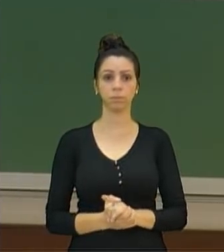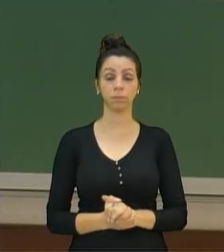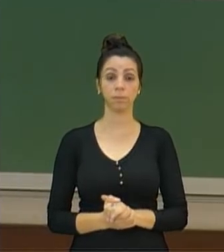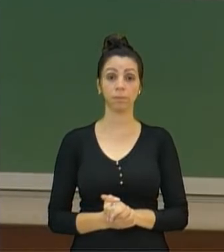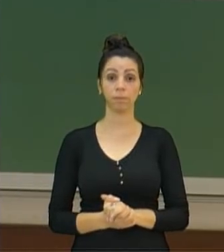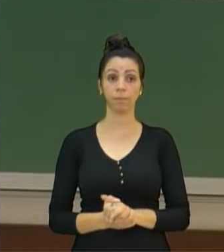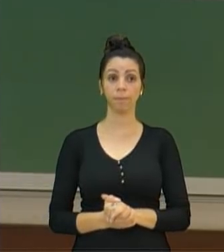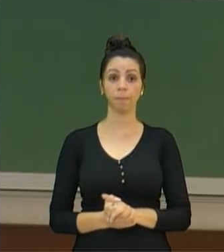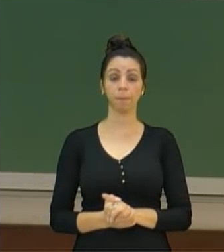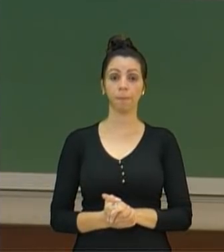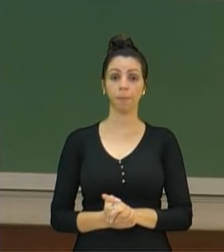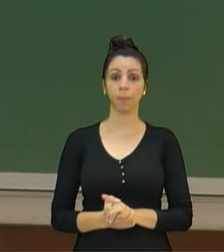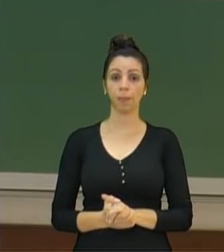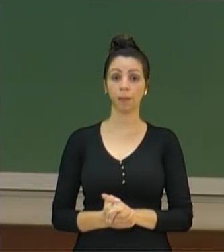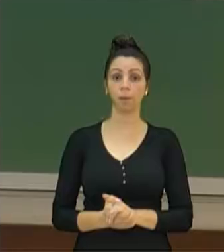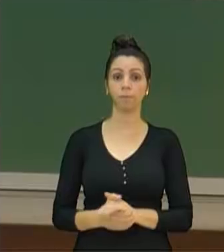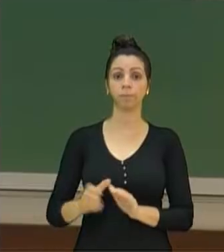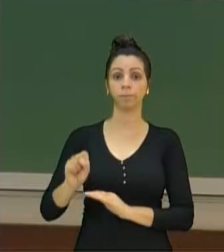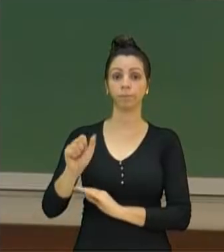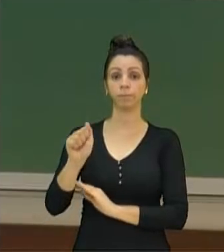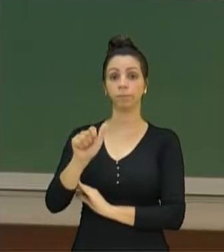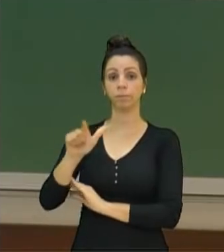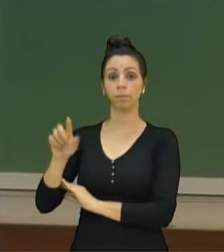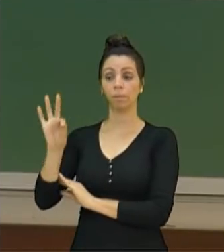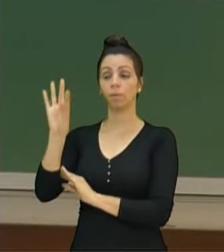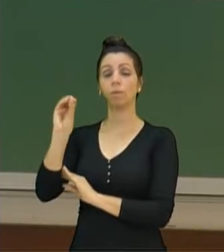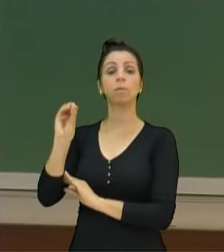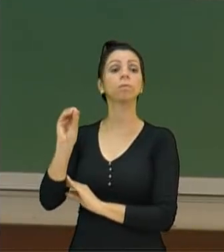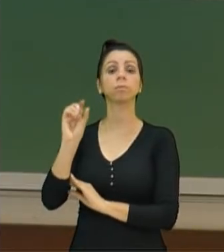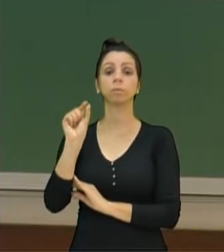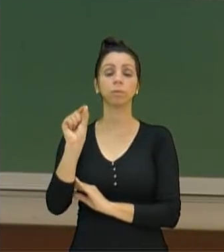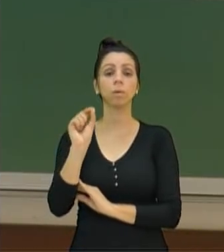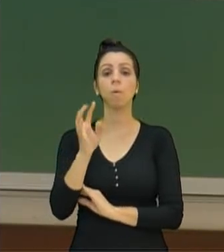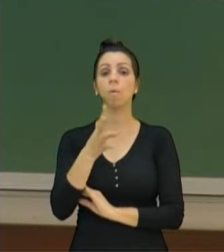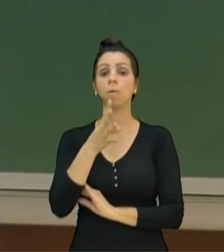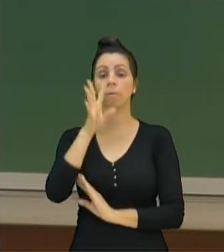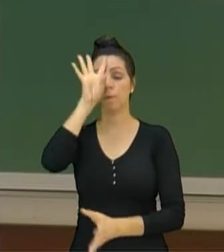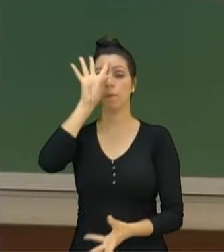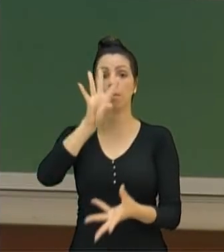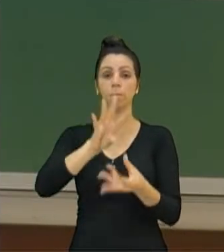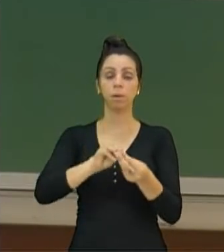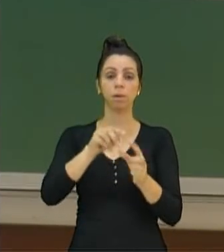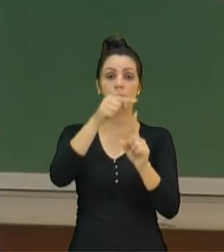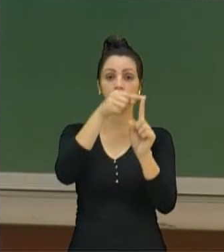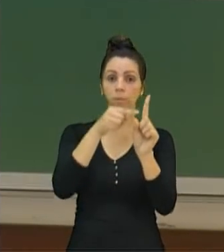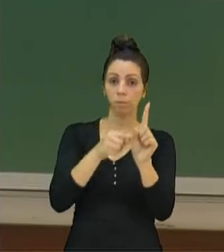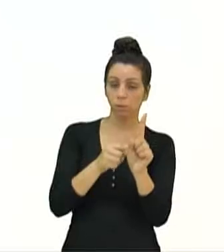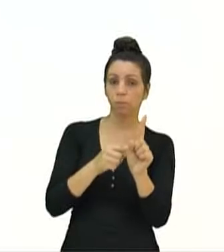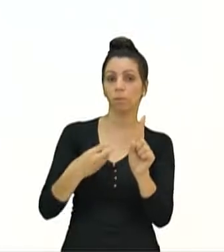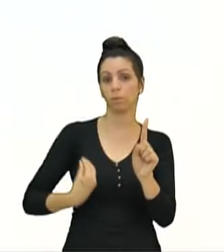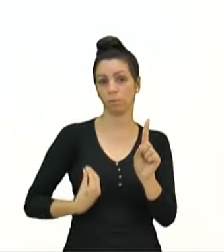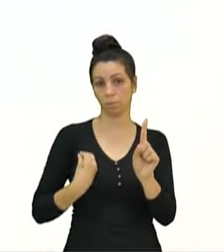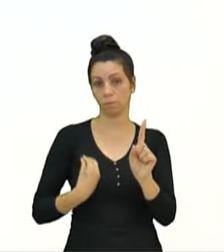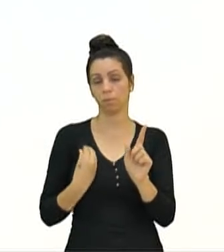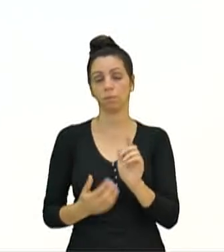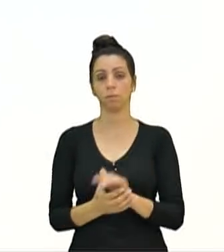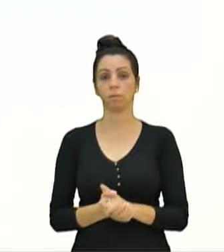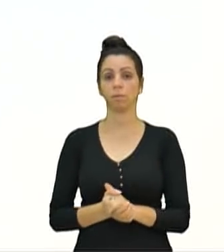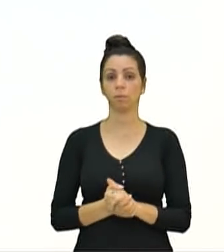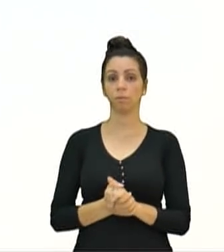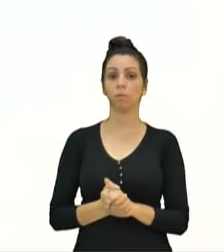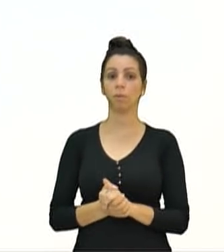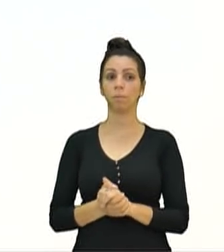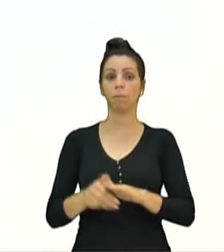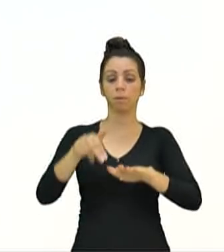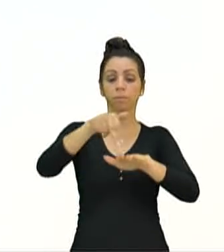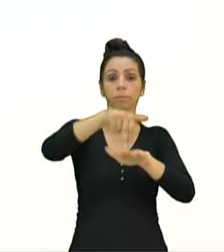O salto. Vamos entender um pouquinho quais são os saltos e os tipos de saltos que existem. Então, para executar o salto,